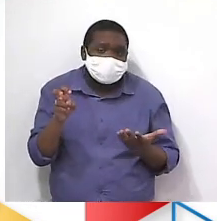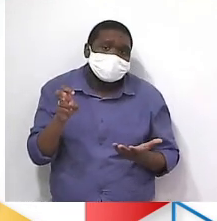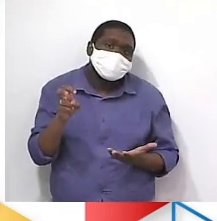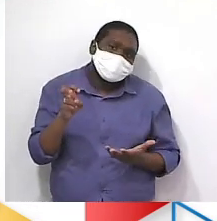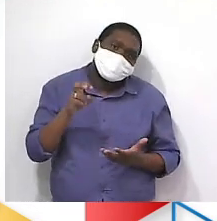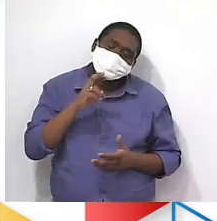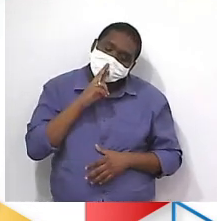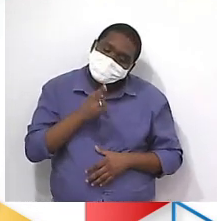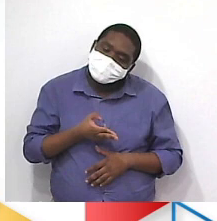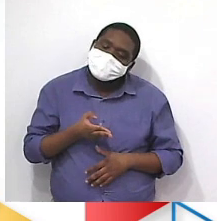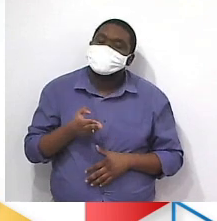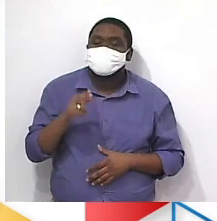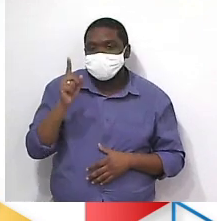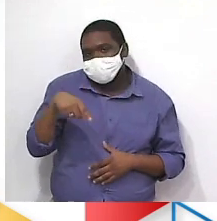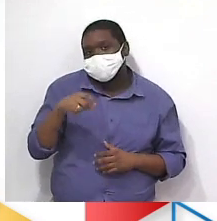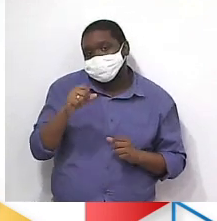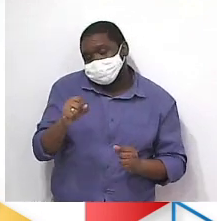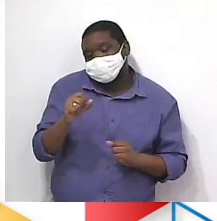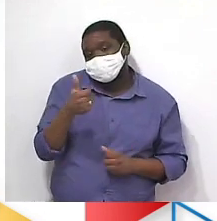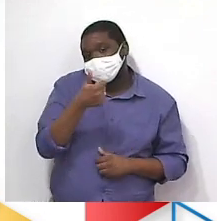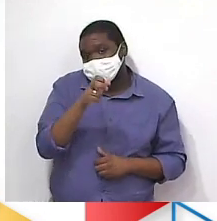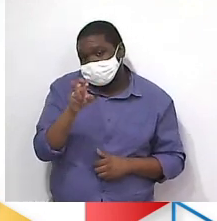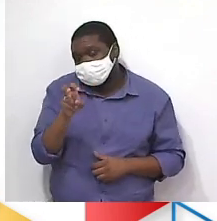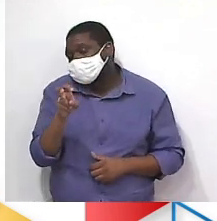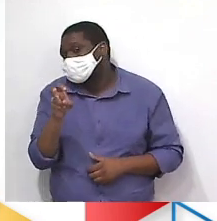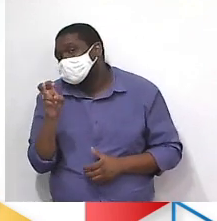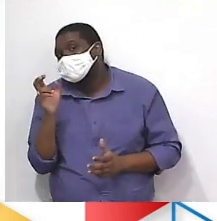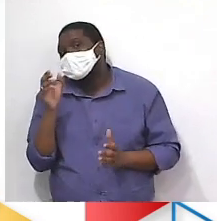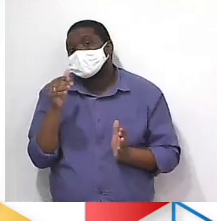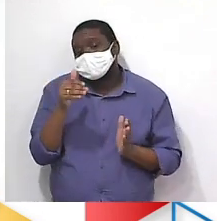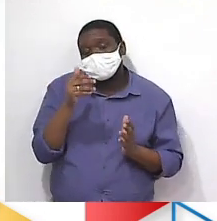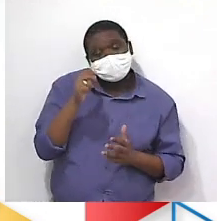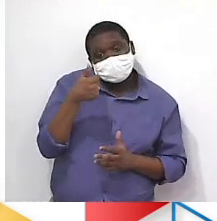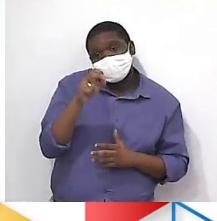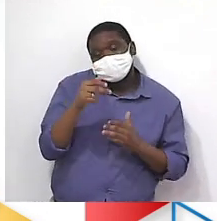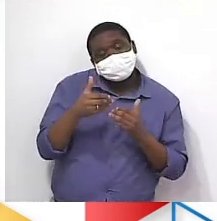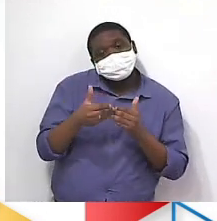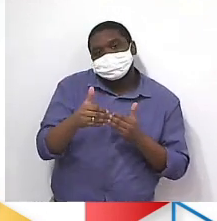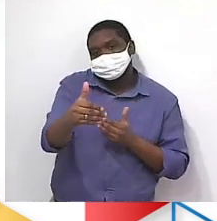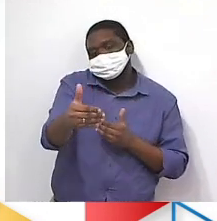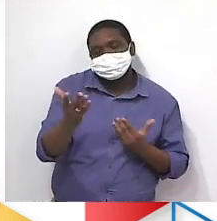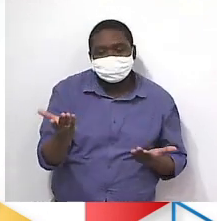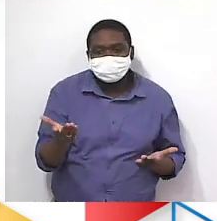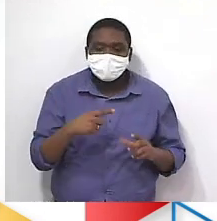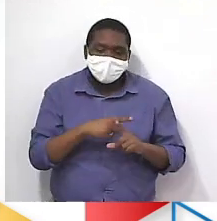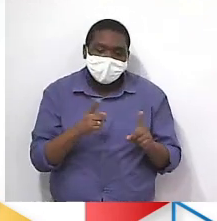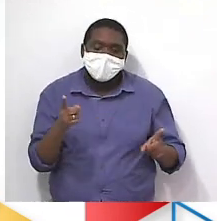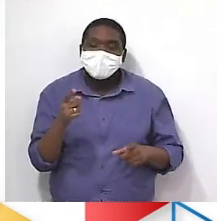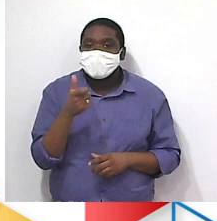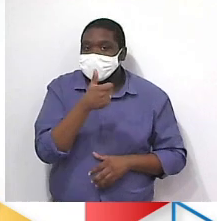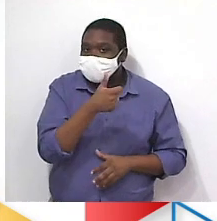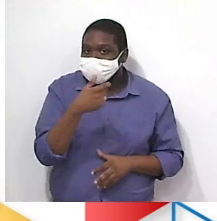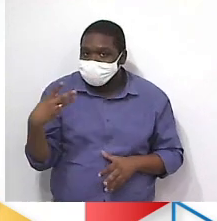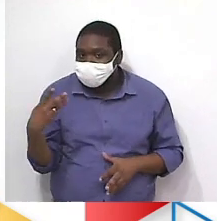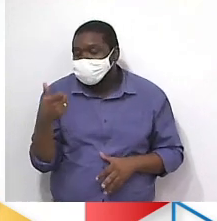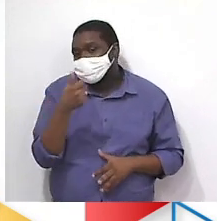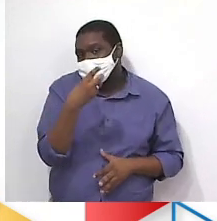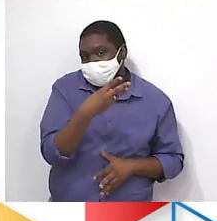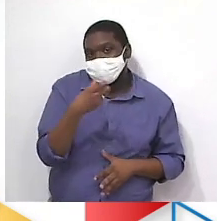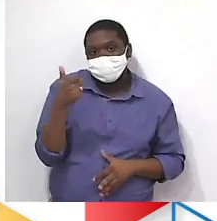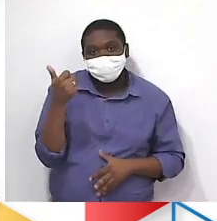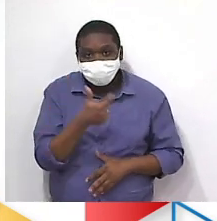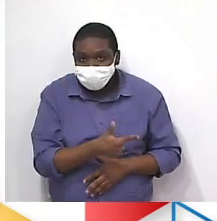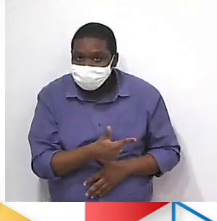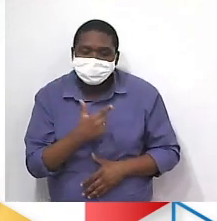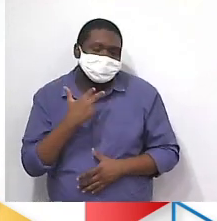a resposta é que x pode ser de 15 à frente, tá bom? Mas 14, 13, 12,